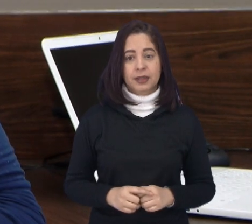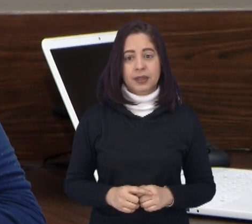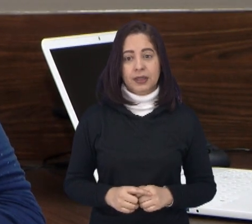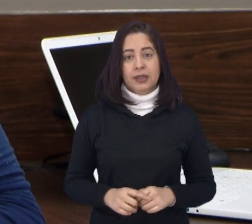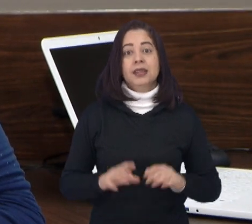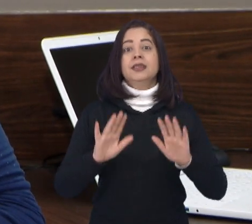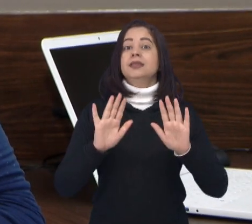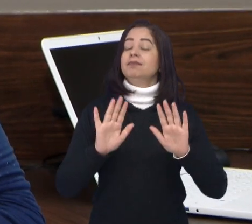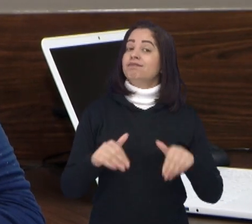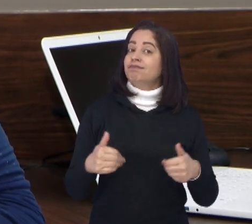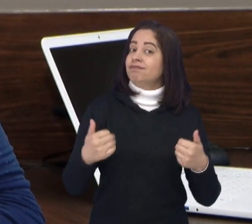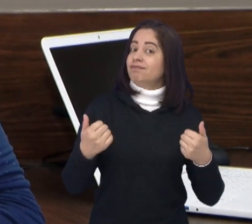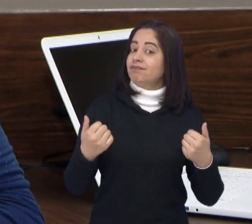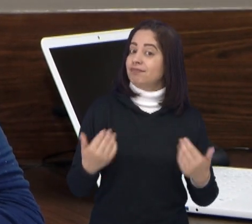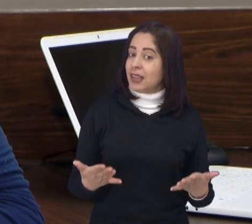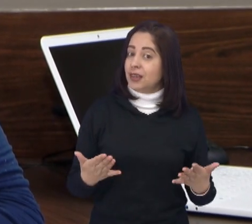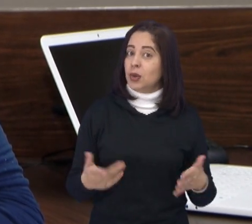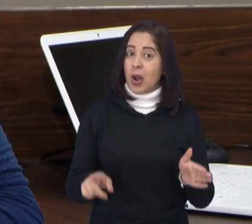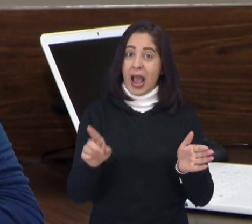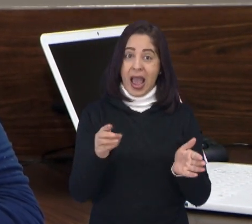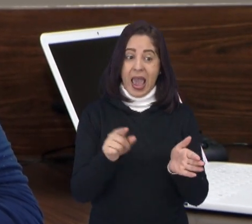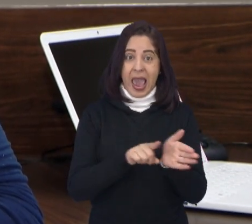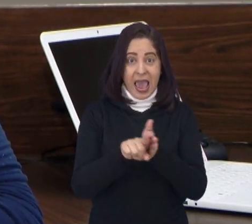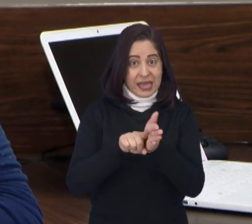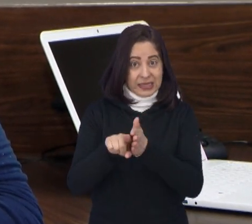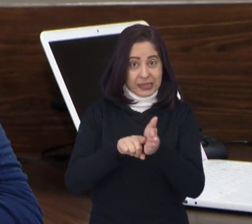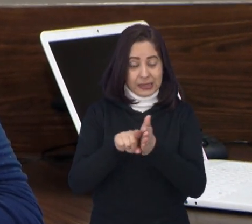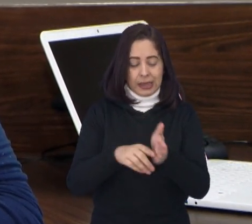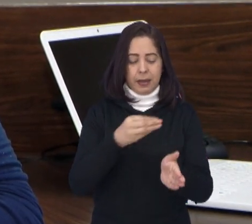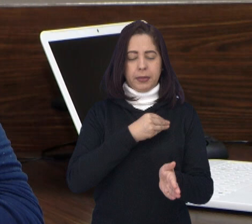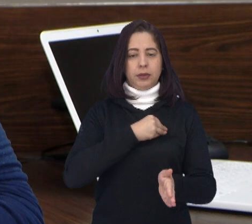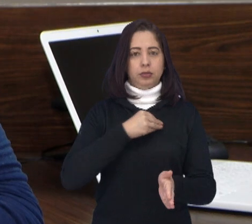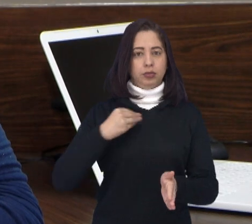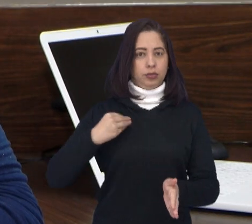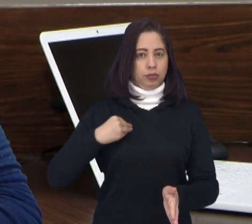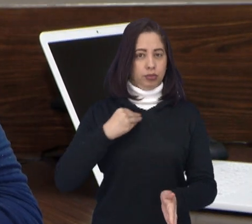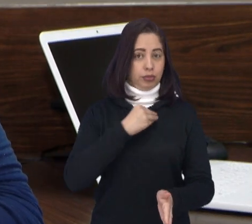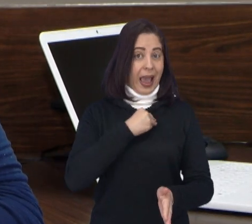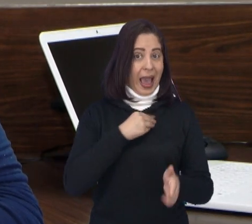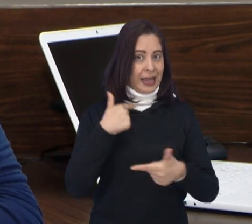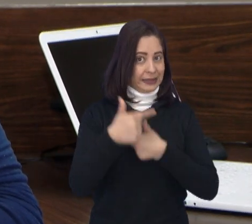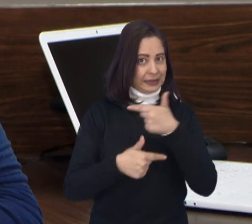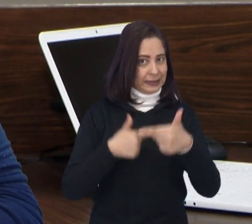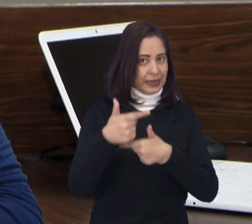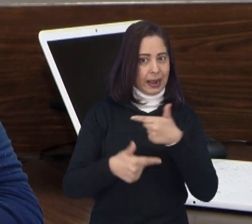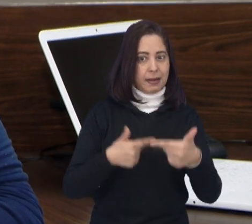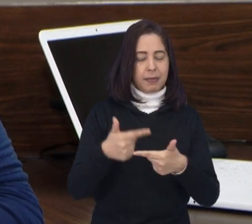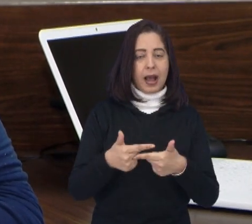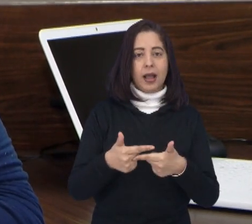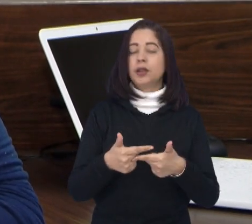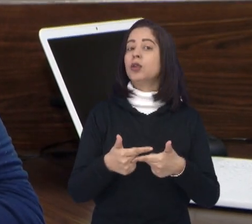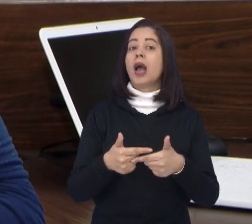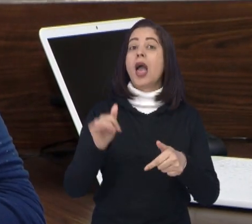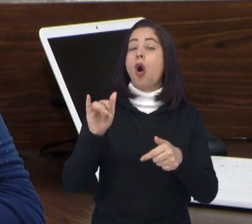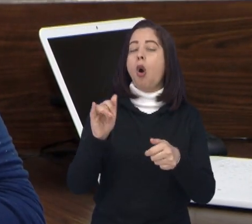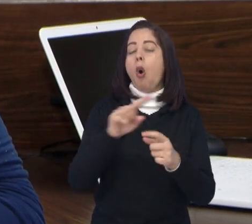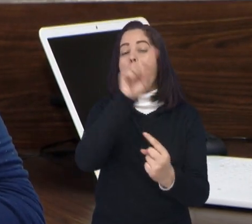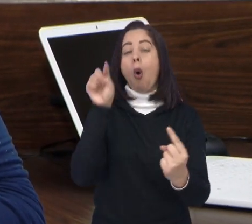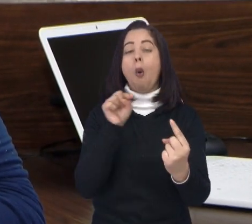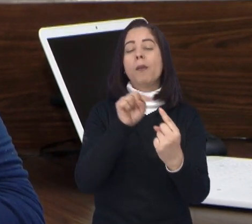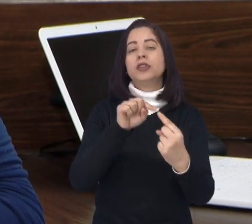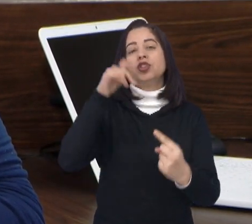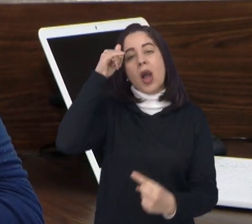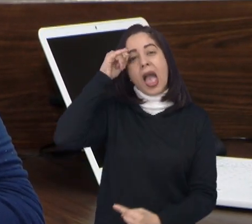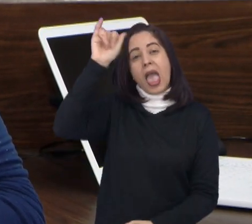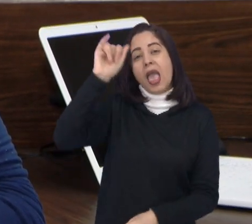não aconteça, os exames ocupacionais são formas de prevenir doenças